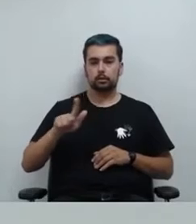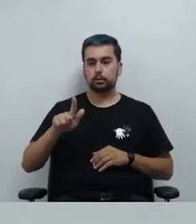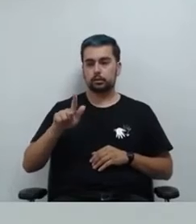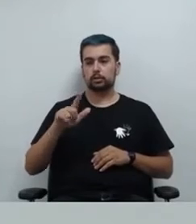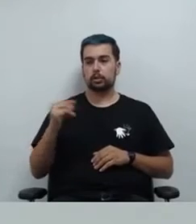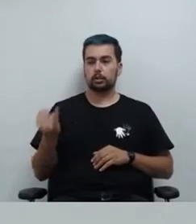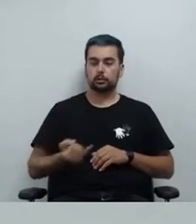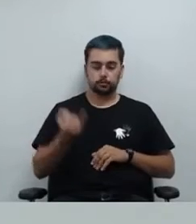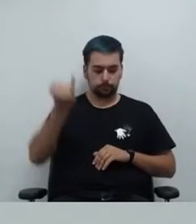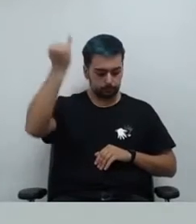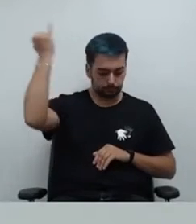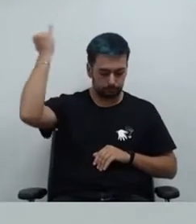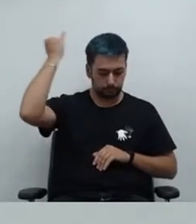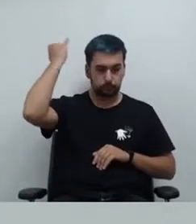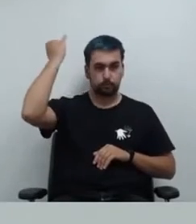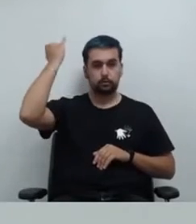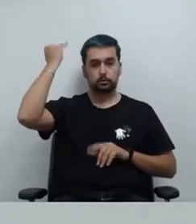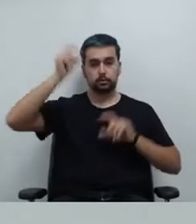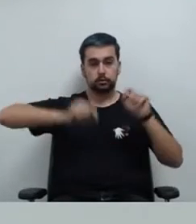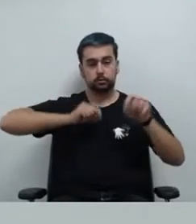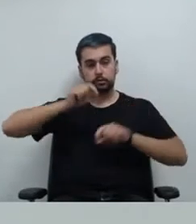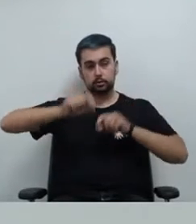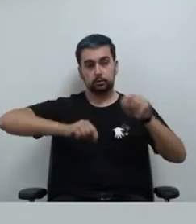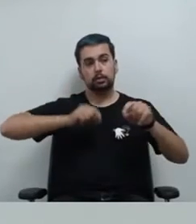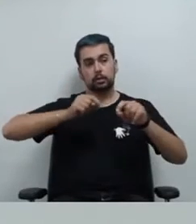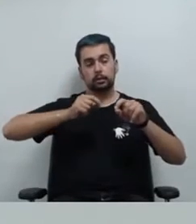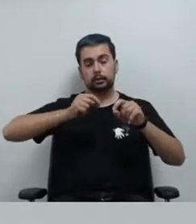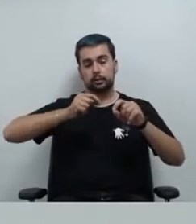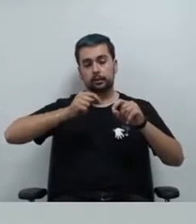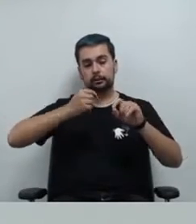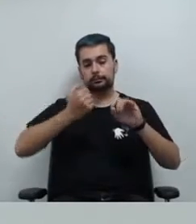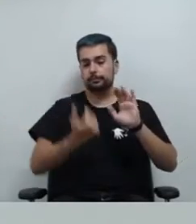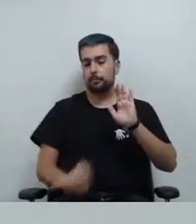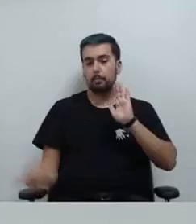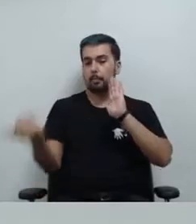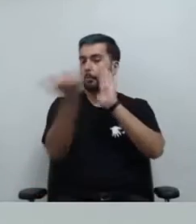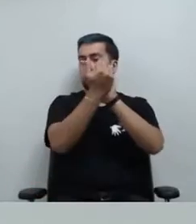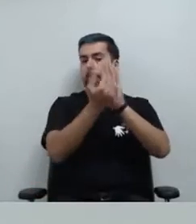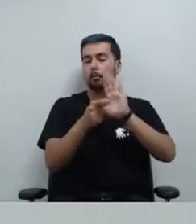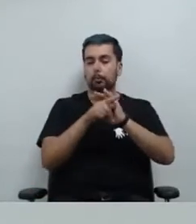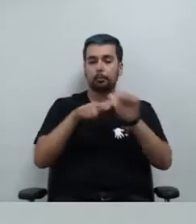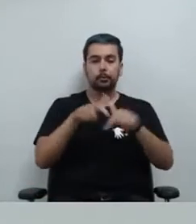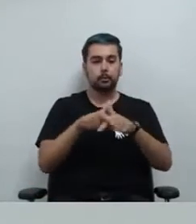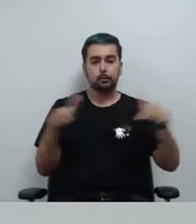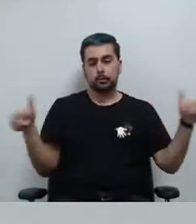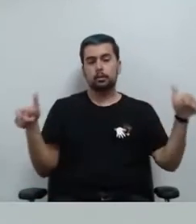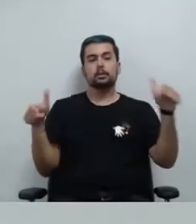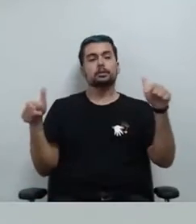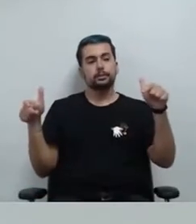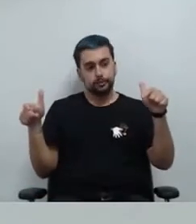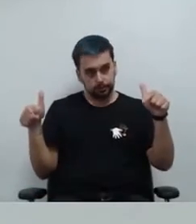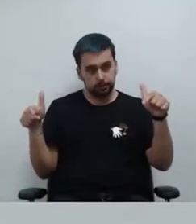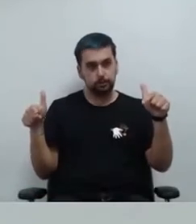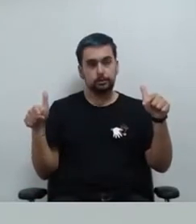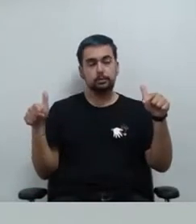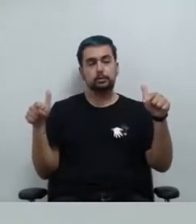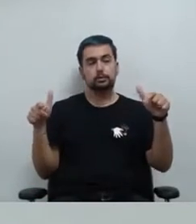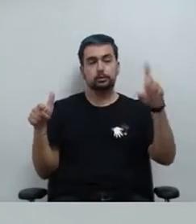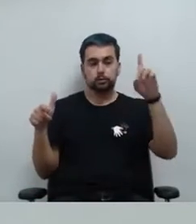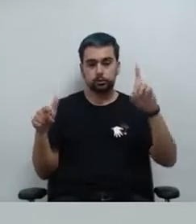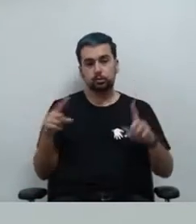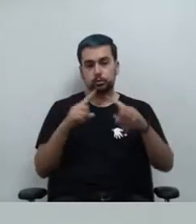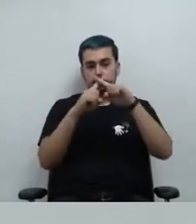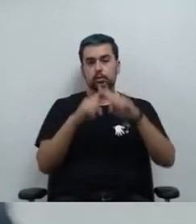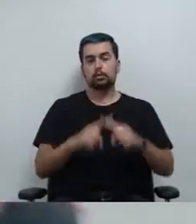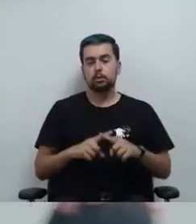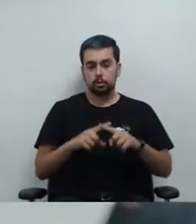da importância de maior ampliação, por exemplo, do direito ao contraditório nas